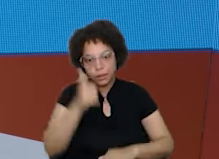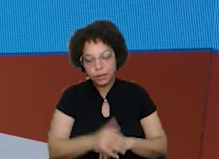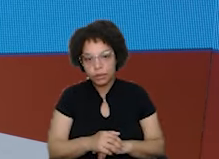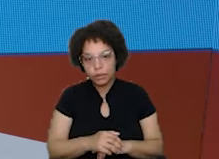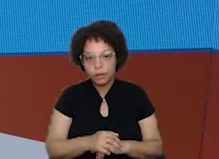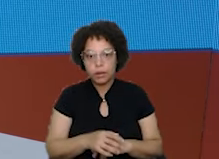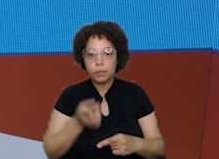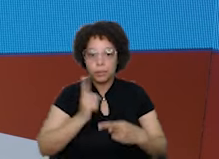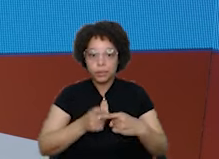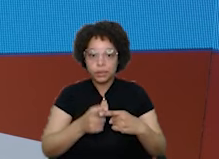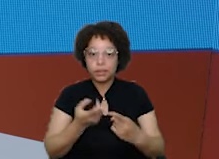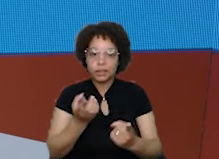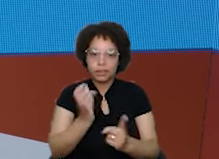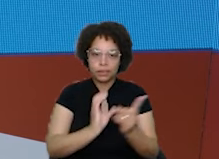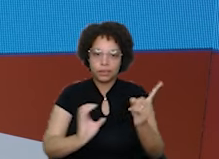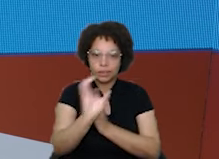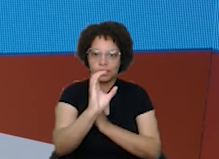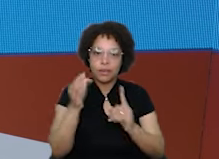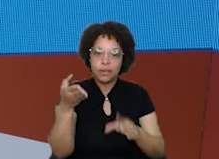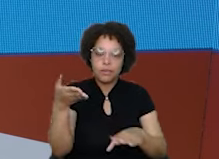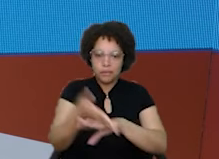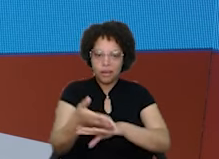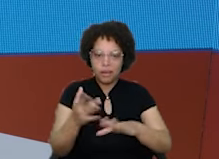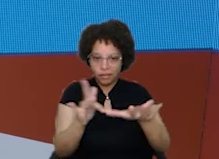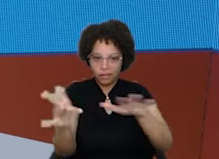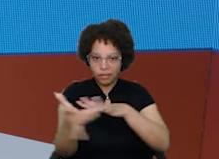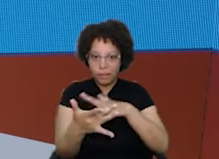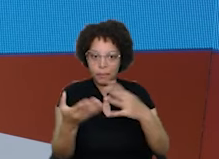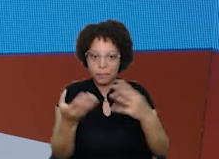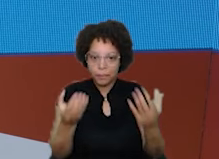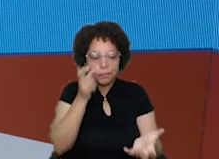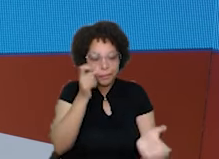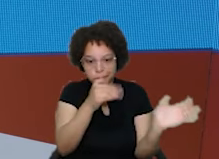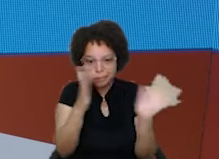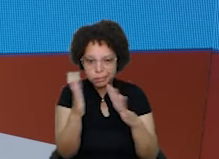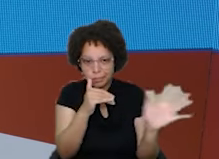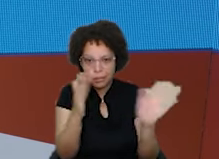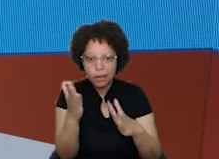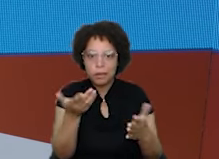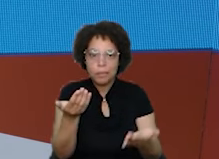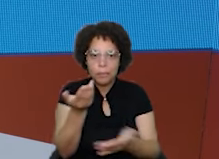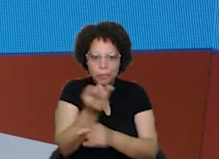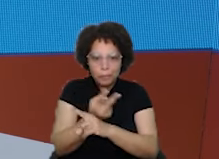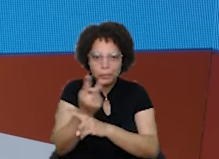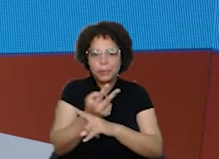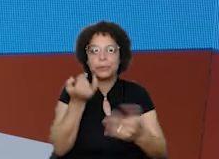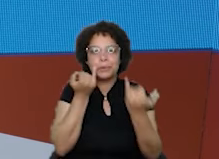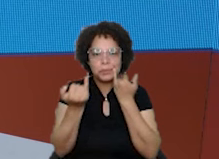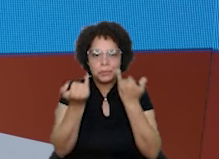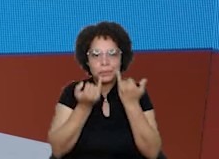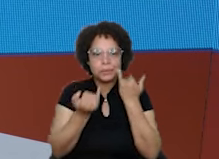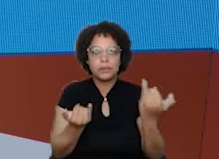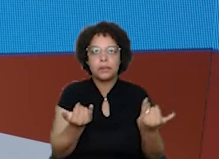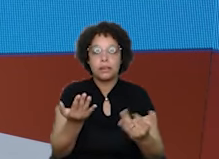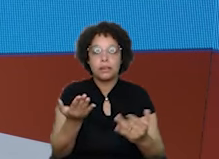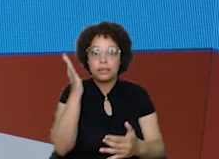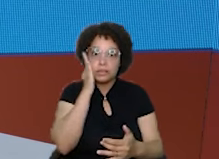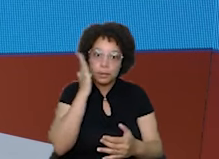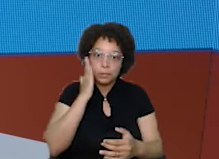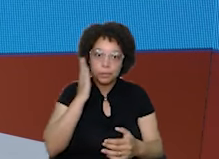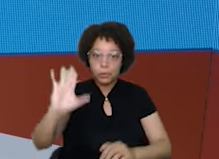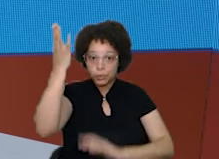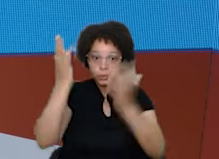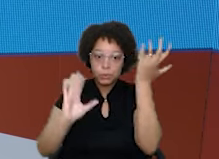quê Porque o consumidor ele tá ali na rede social justamente buscando buscando informação saber o que tá acontecendo no universo do teu negócio